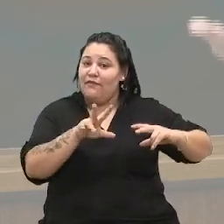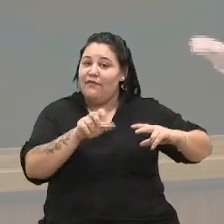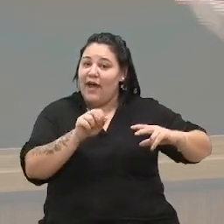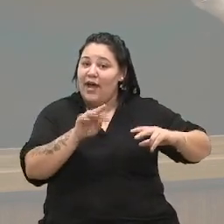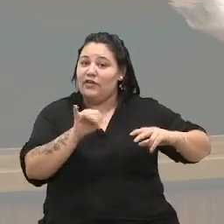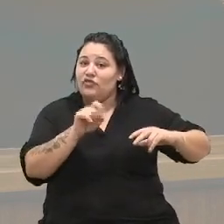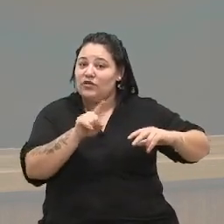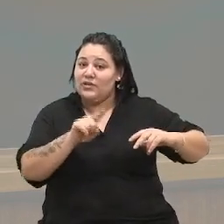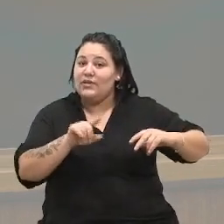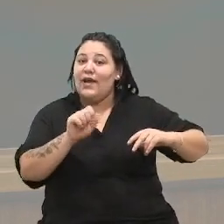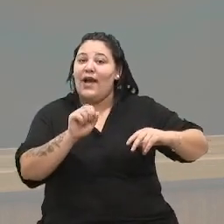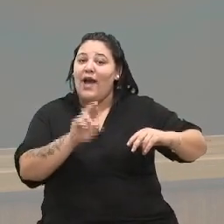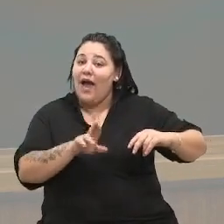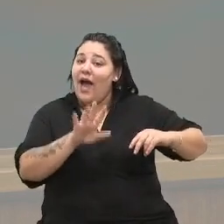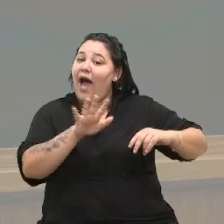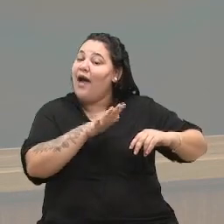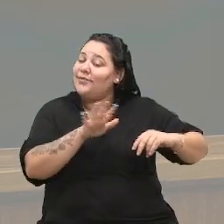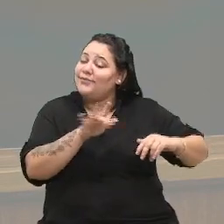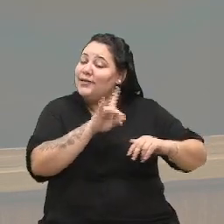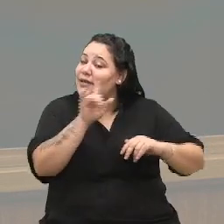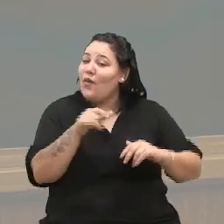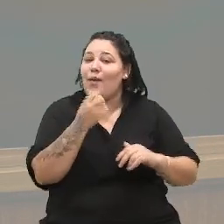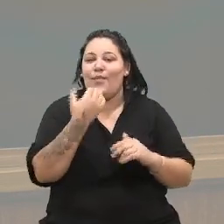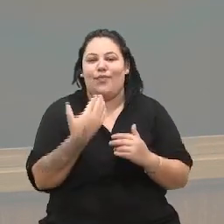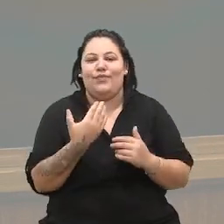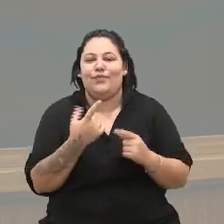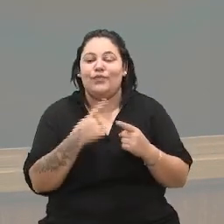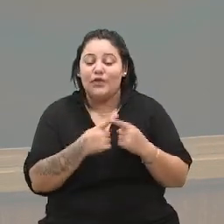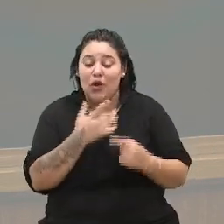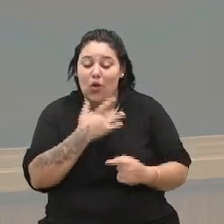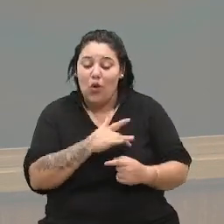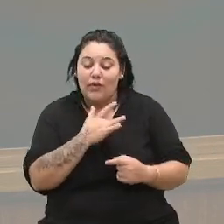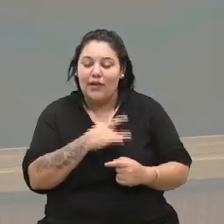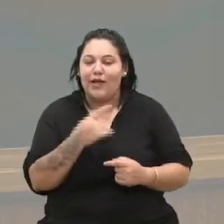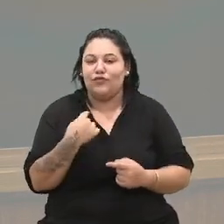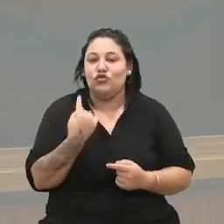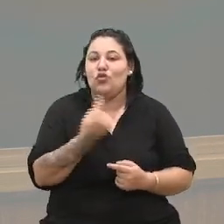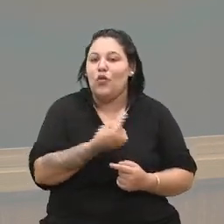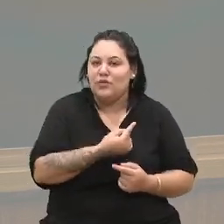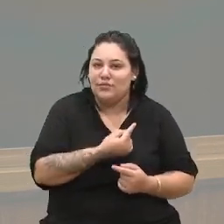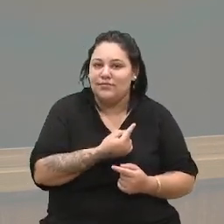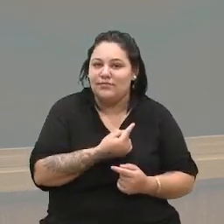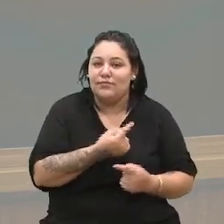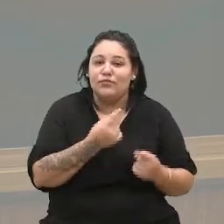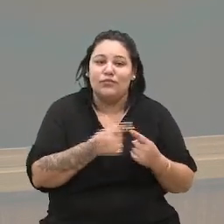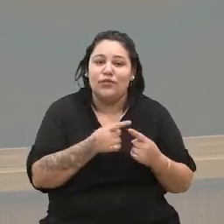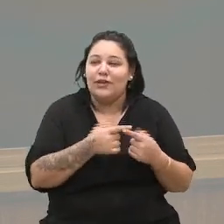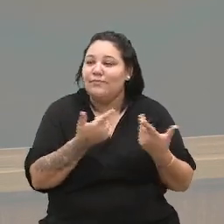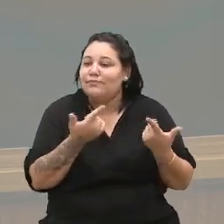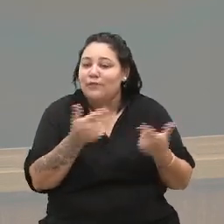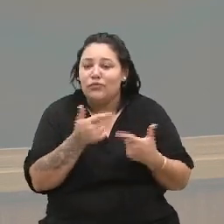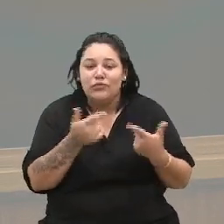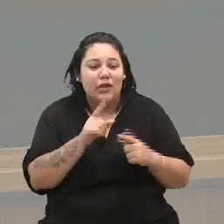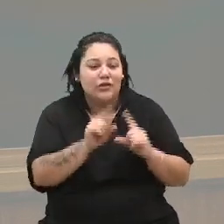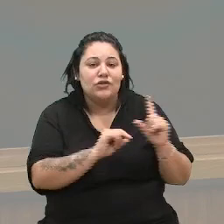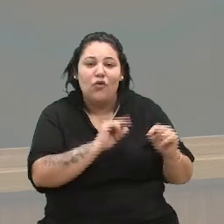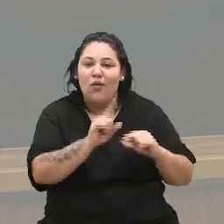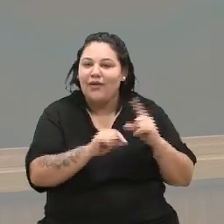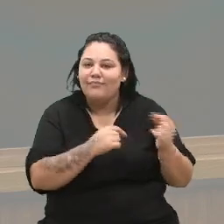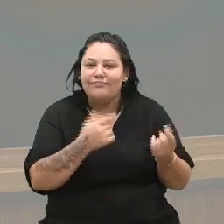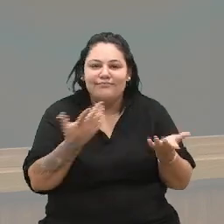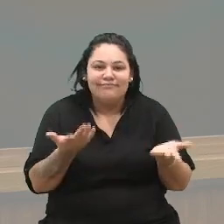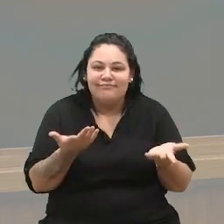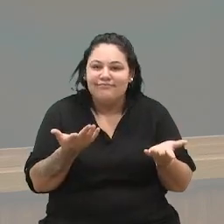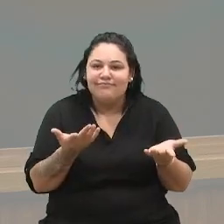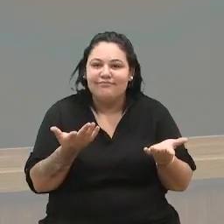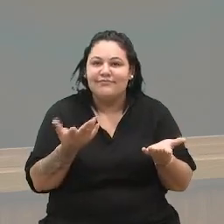coitado de nós, consumidores, né? Que não nos resta alternativa porque a gente não tem como optar. Isto sim também é